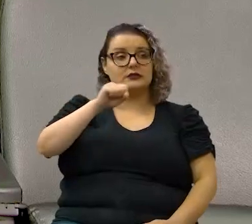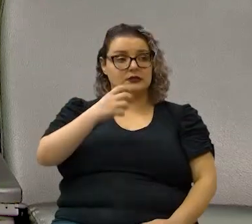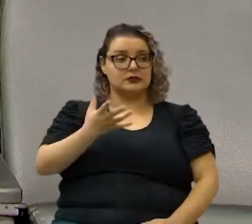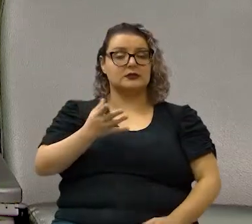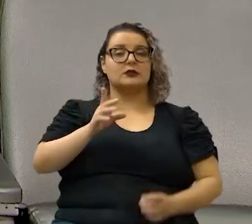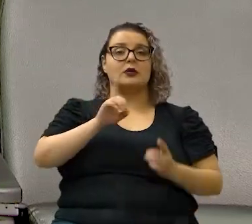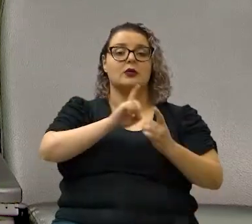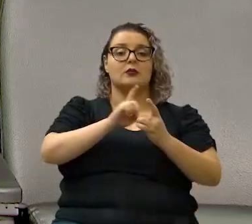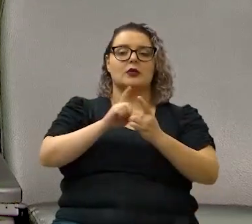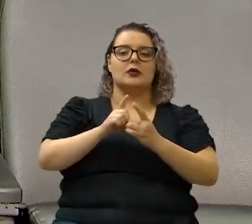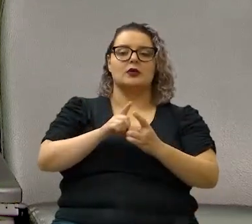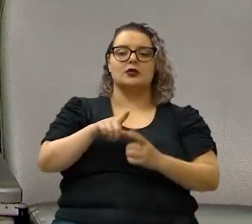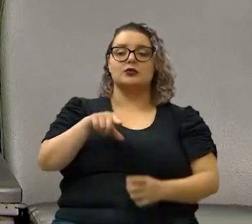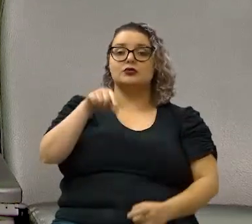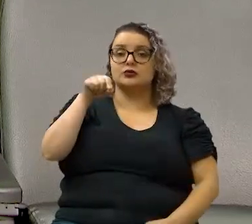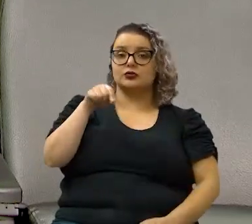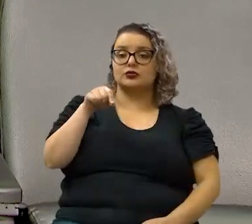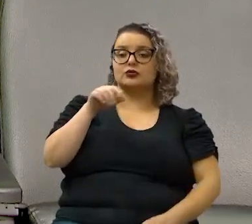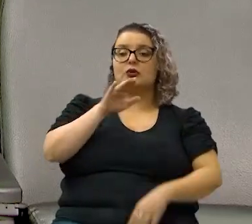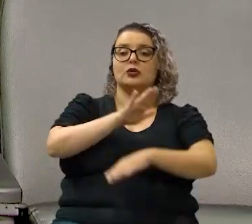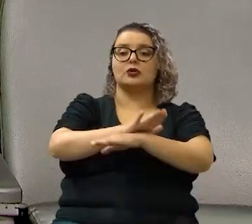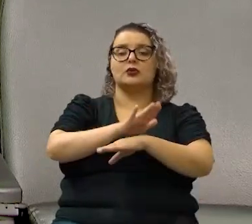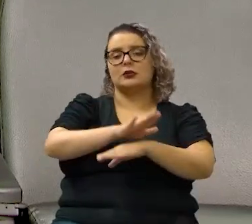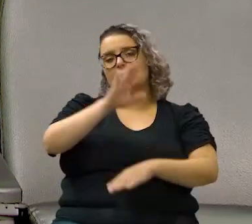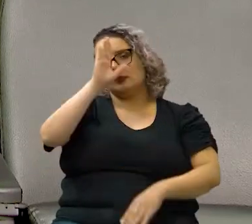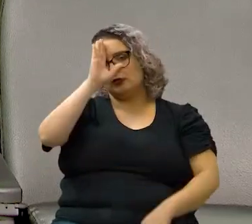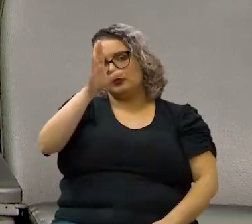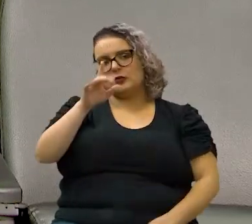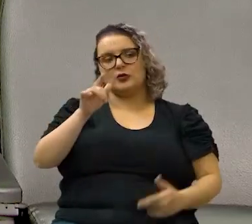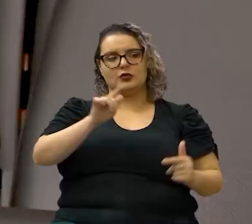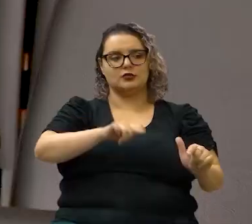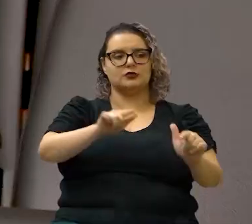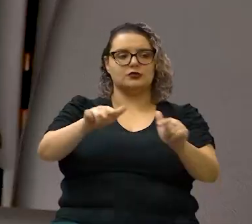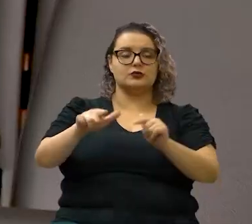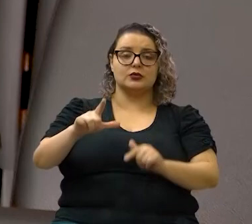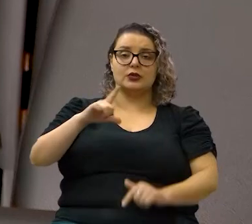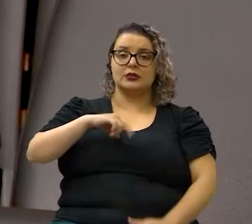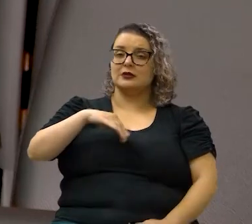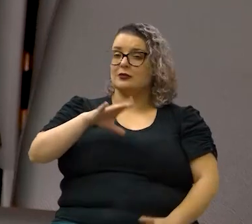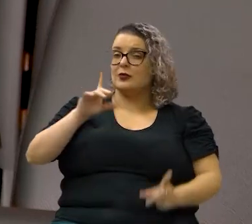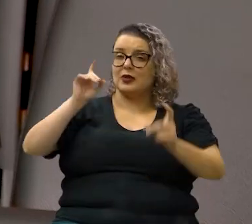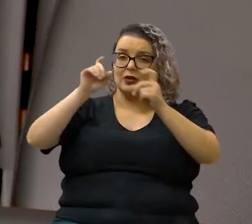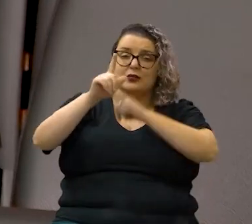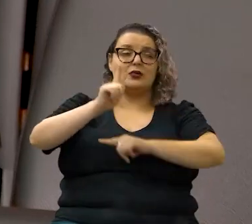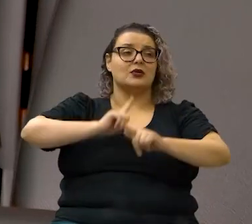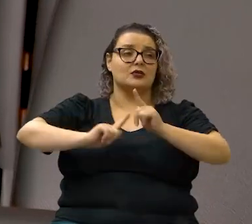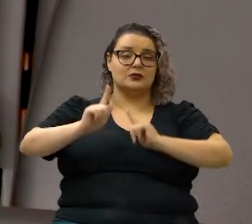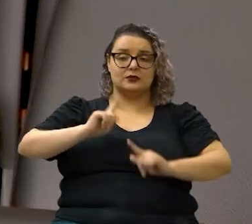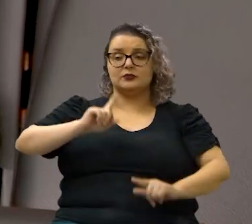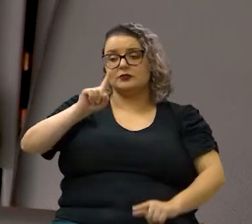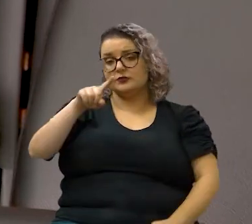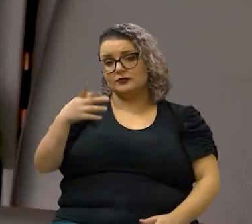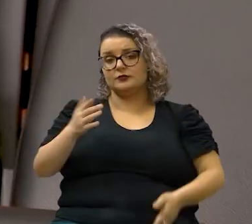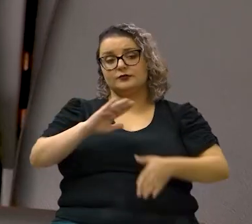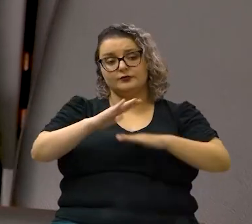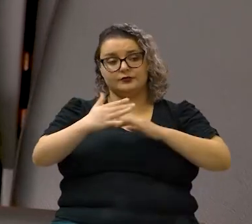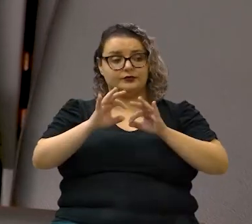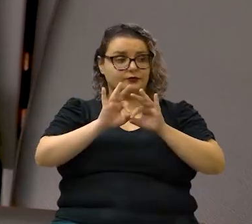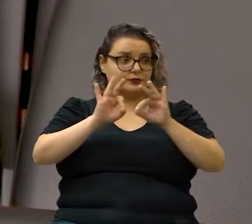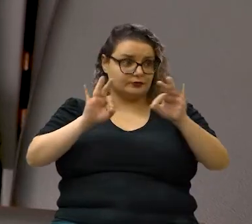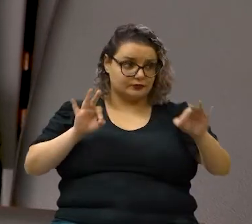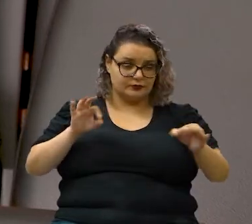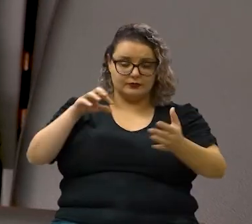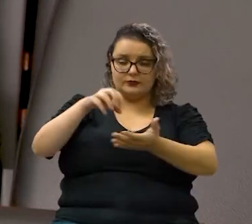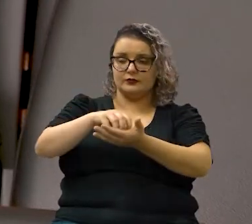você tem que dar uma atenção. Então por isso que eu optei por ajudar principalmente os locais em que há mais dificuldade na gestão, que é nos bairros